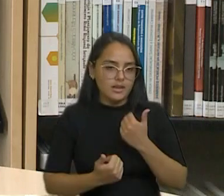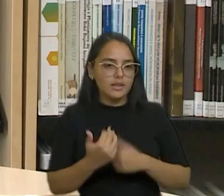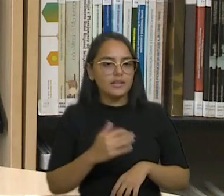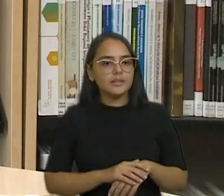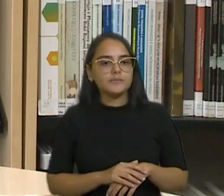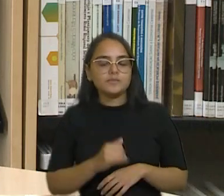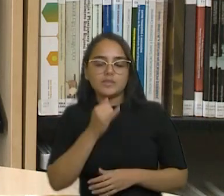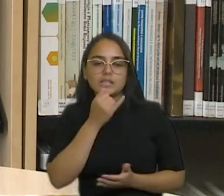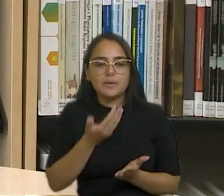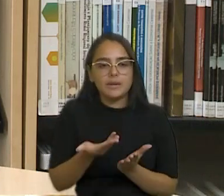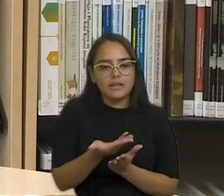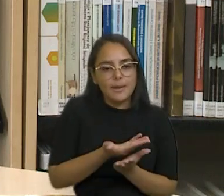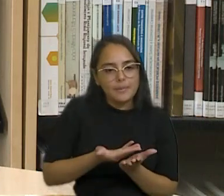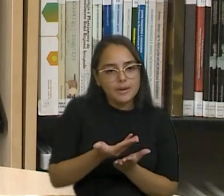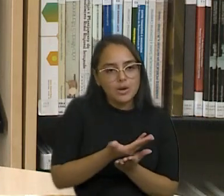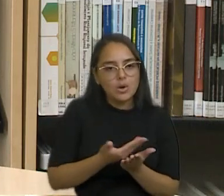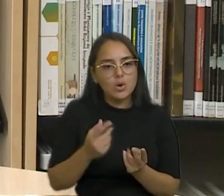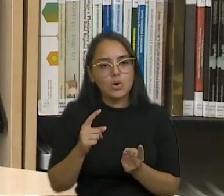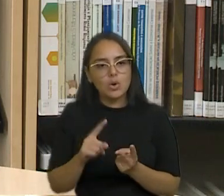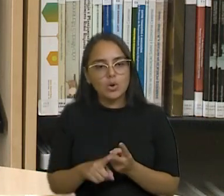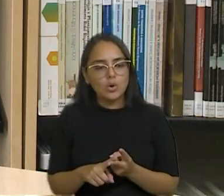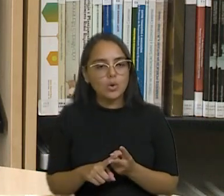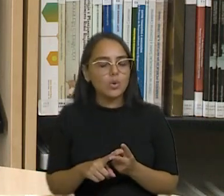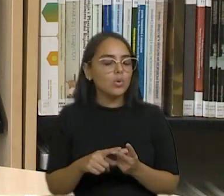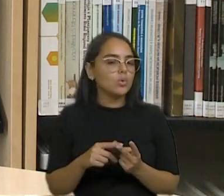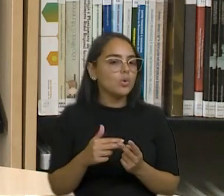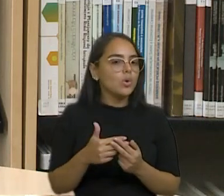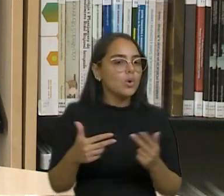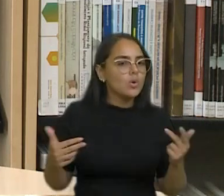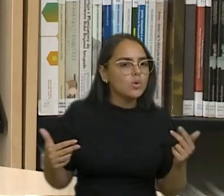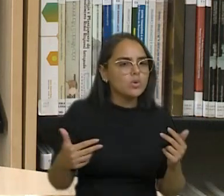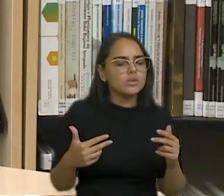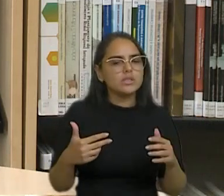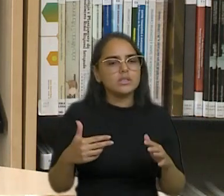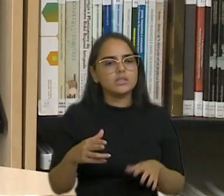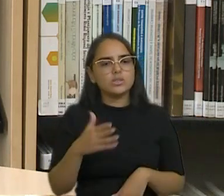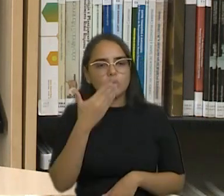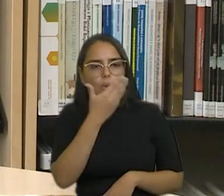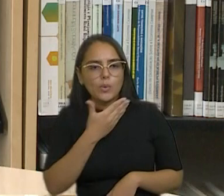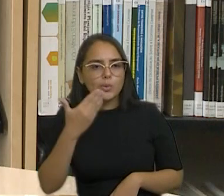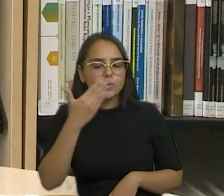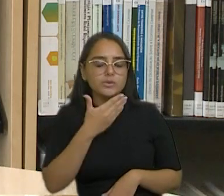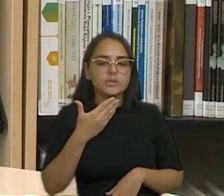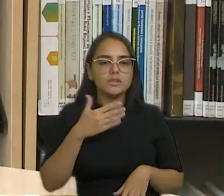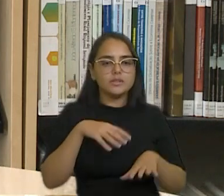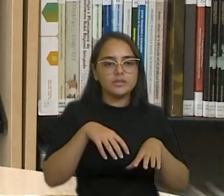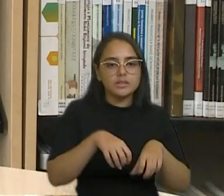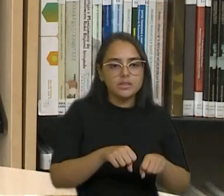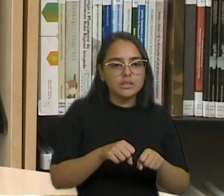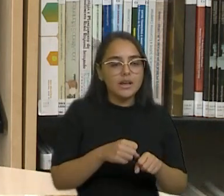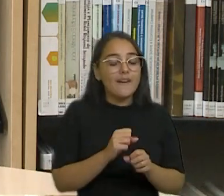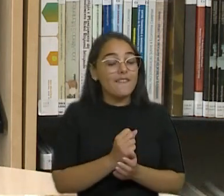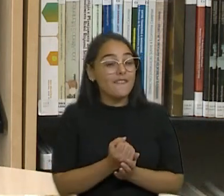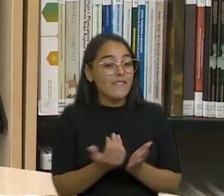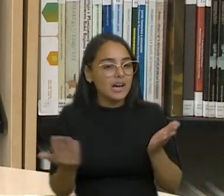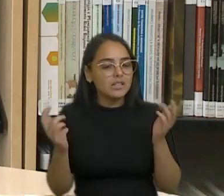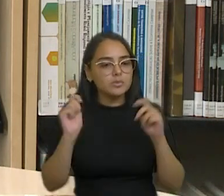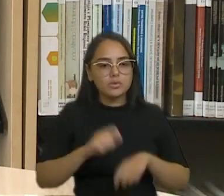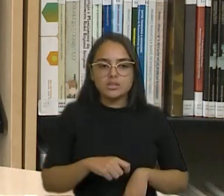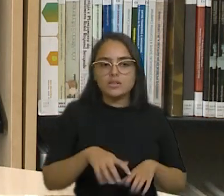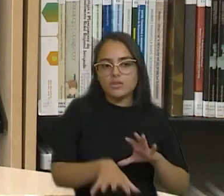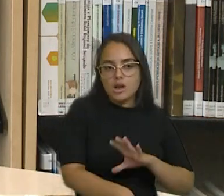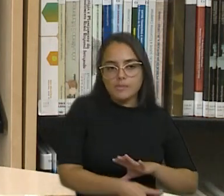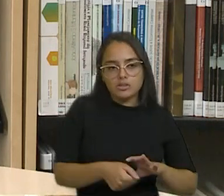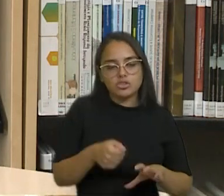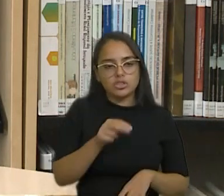a tapioca, o beijo seco, o pé de moleque, o grude, a carimã. Então é